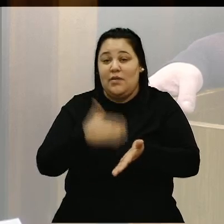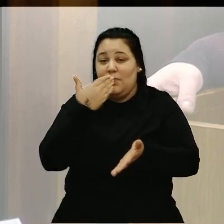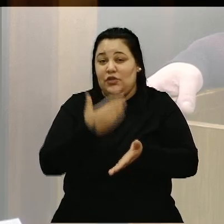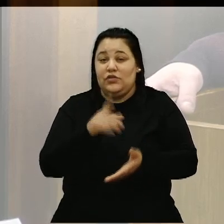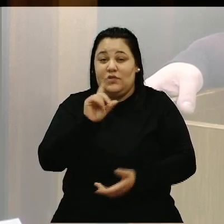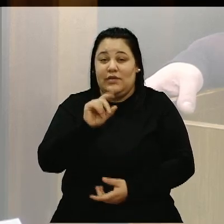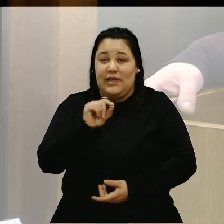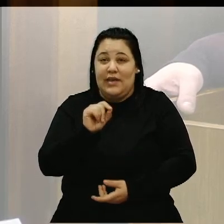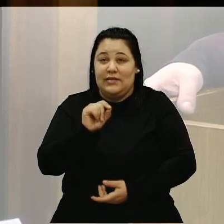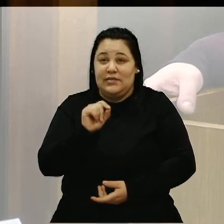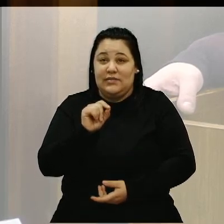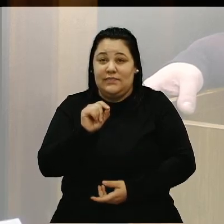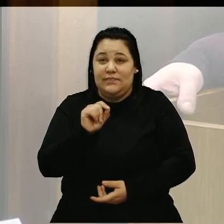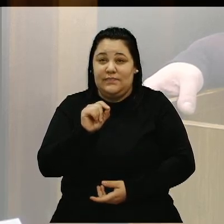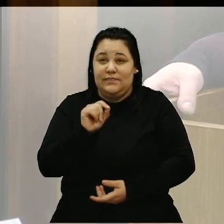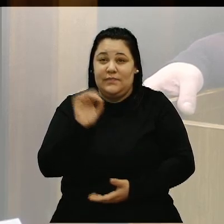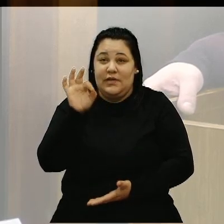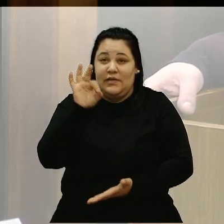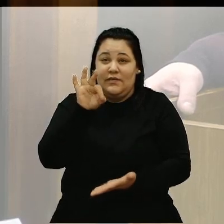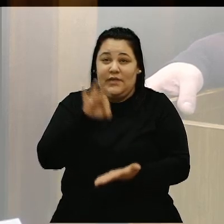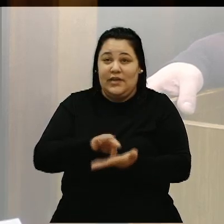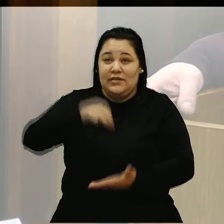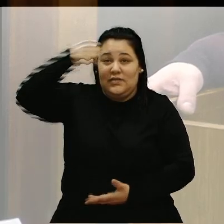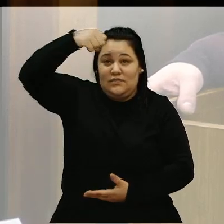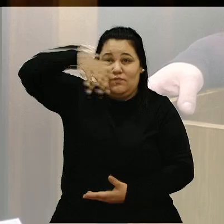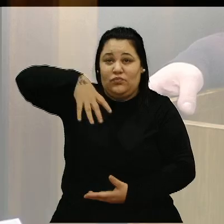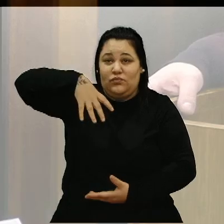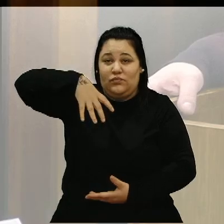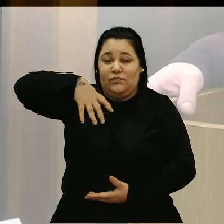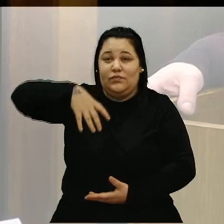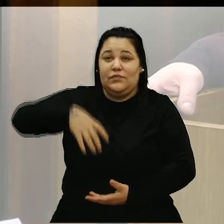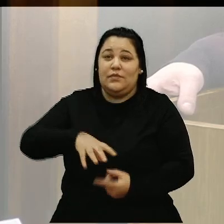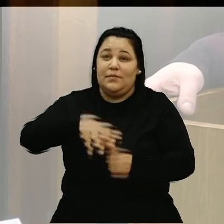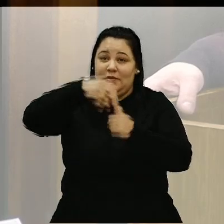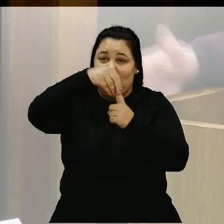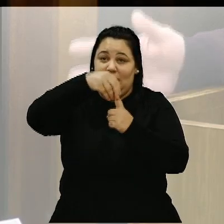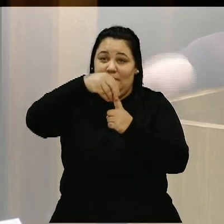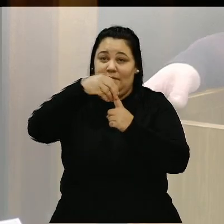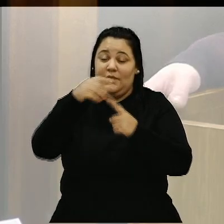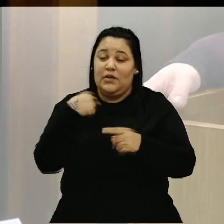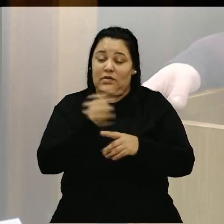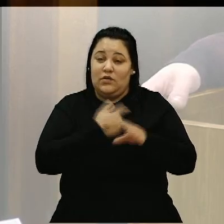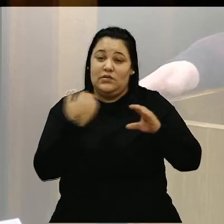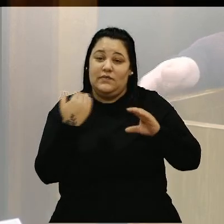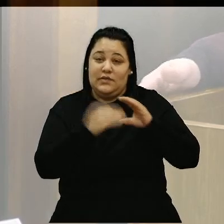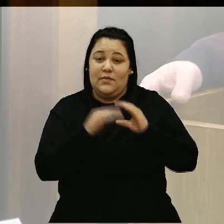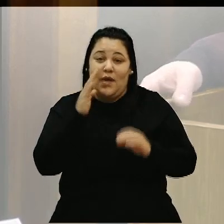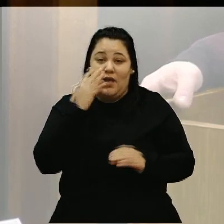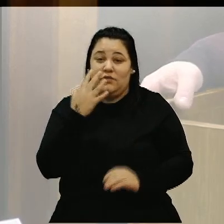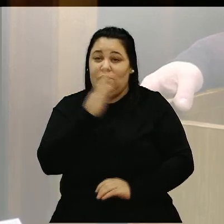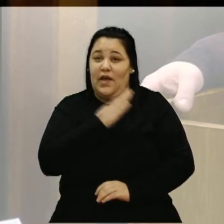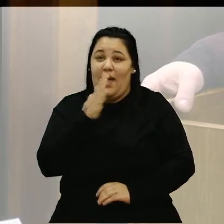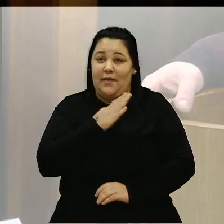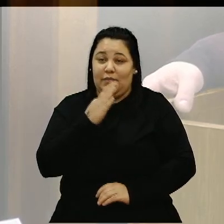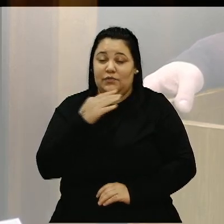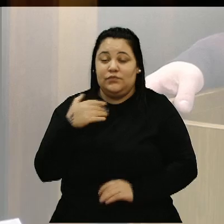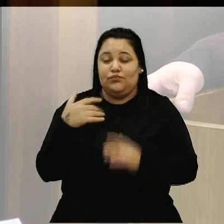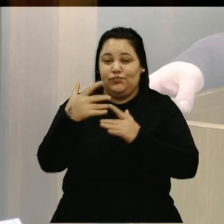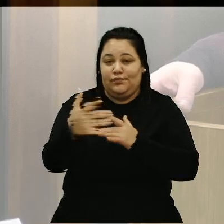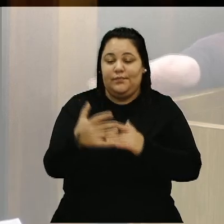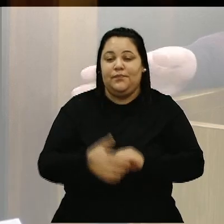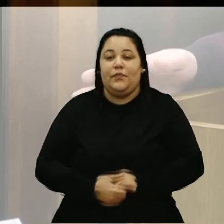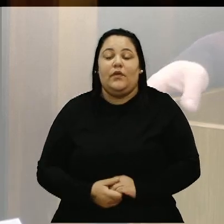pontos de prioridade de iluminação, para que a gente encaminhasse, para que fosse resolvido nos próximos